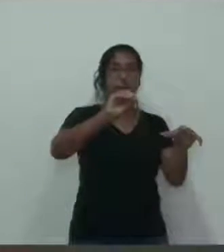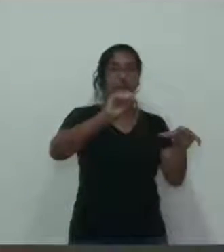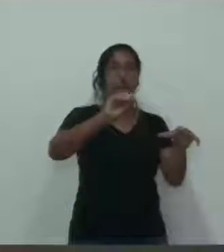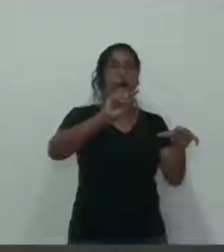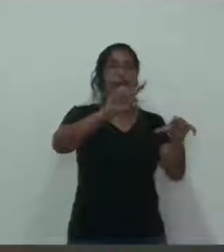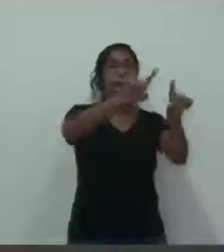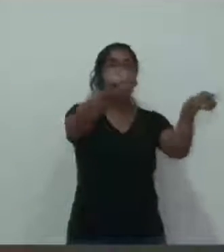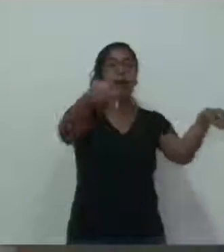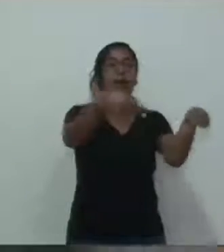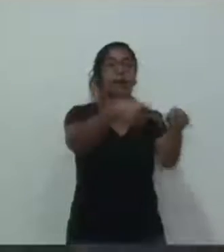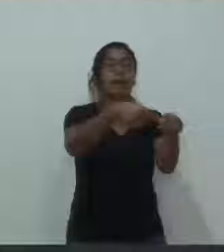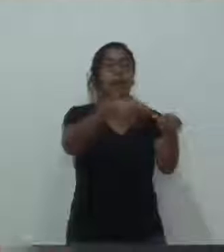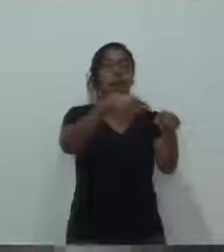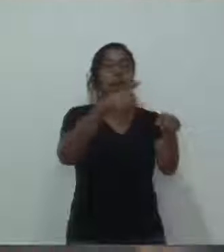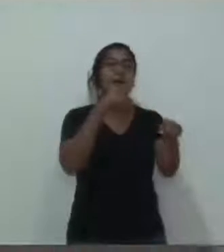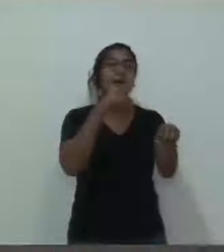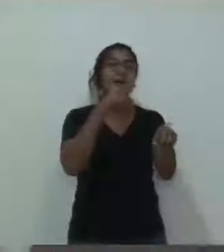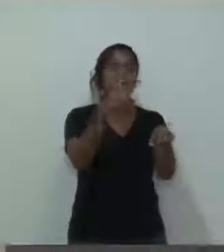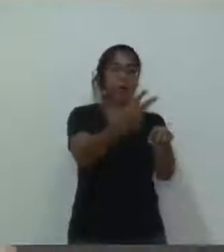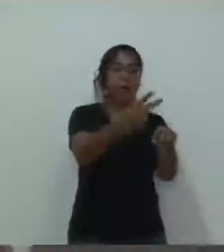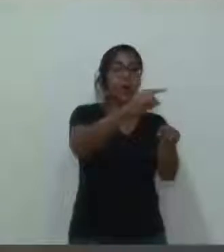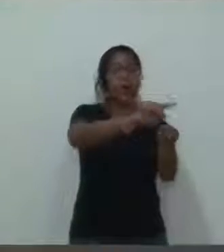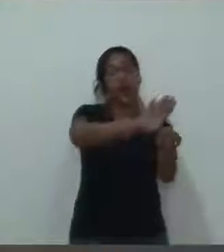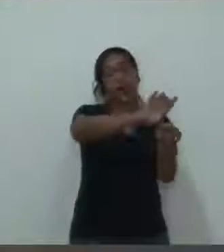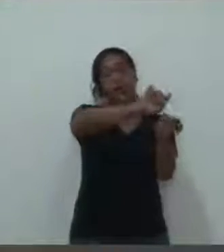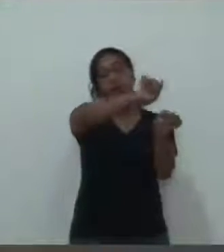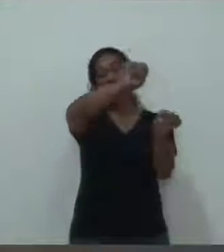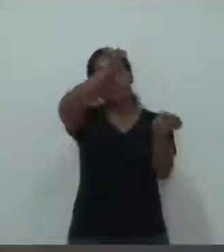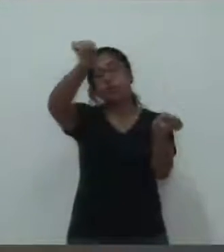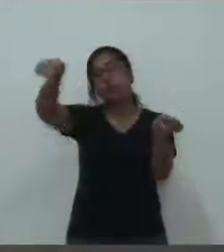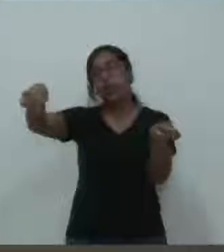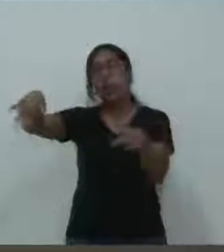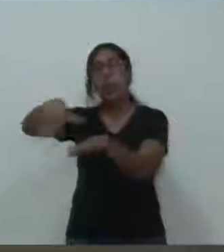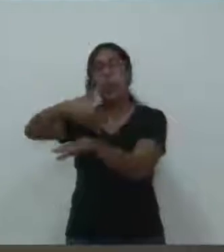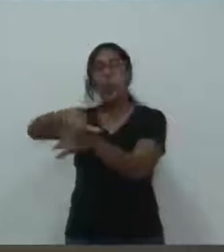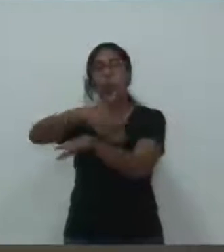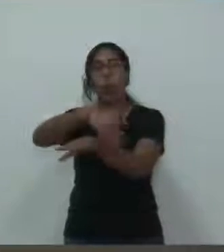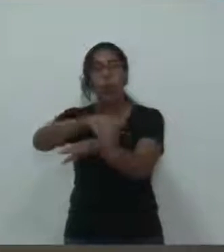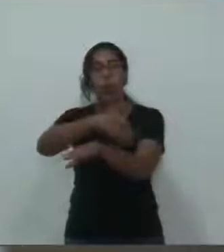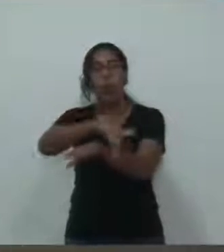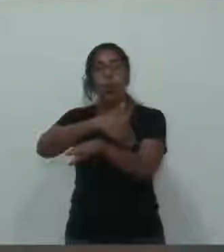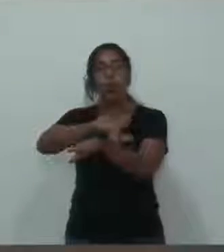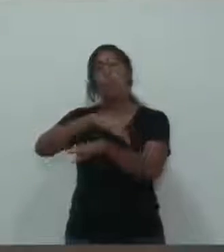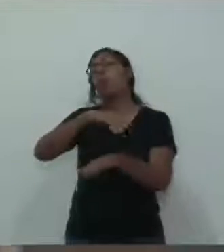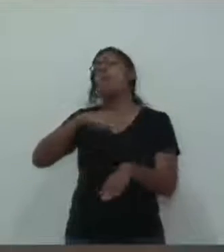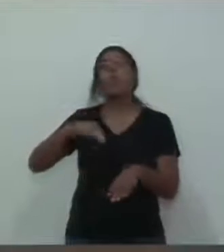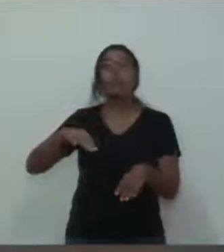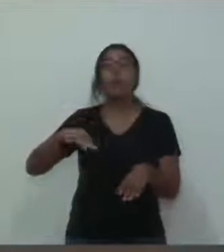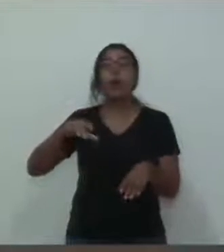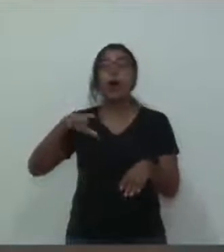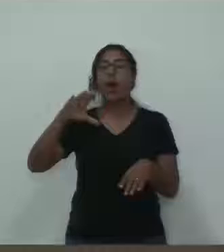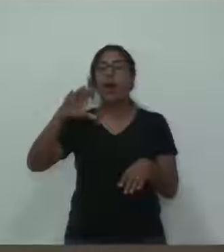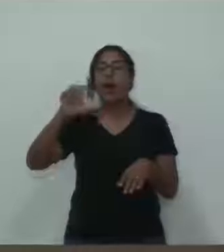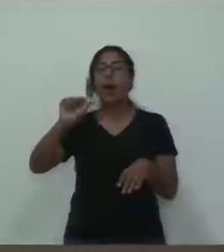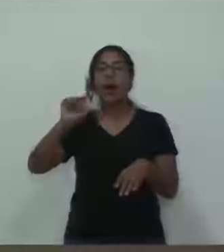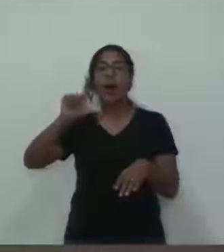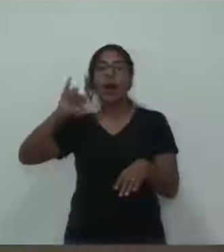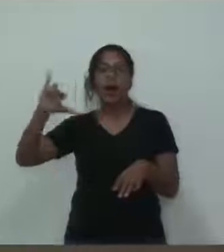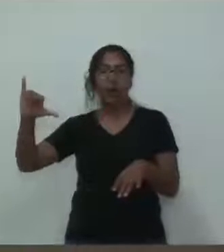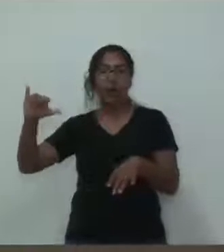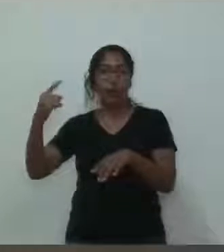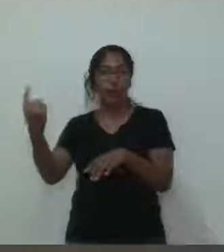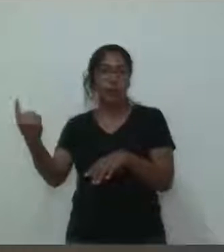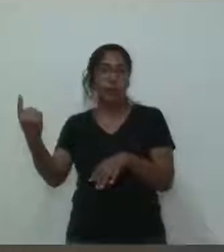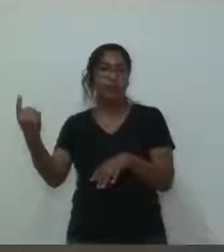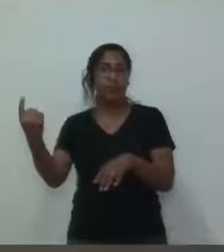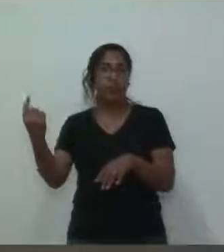Represa 2, até a rua Abrão Calil 1, que é aquela rua lá em cima que sobe para a Represa 2. Isso tinha previsto, que isso é